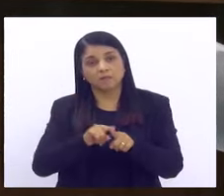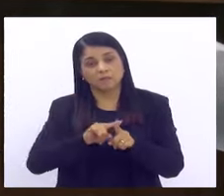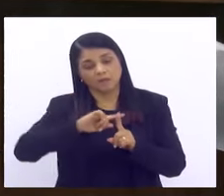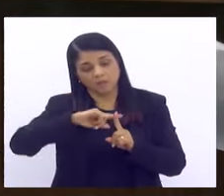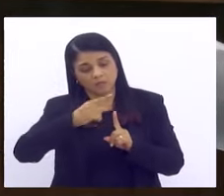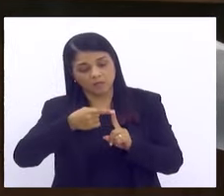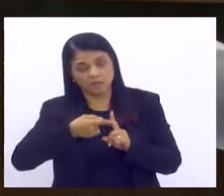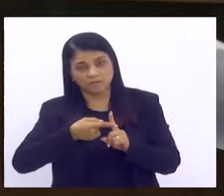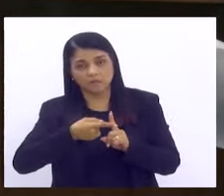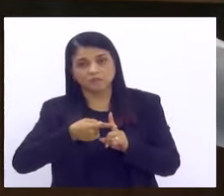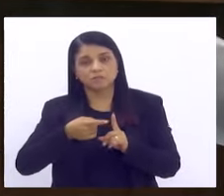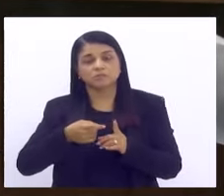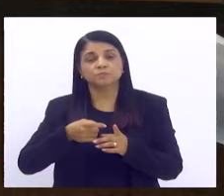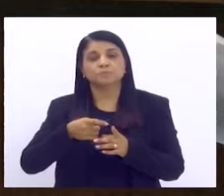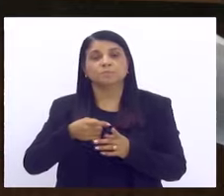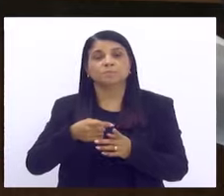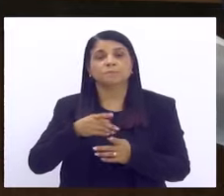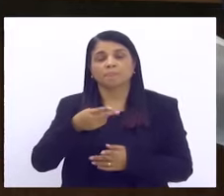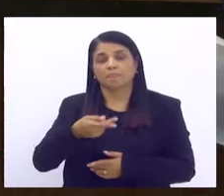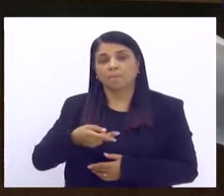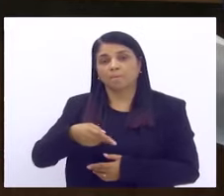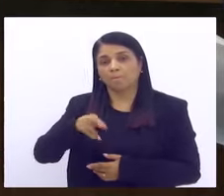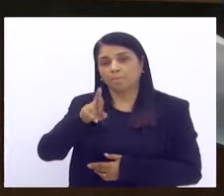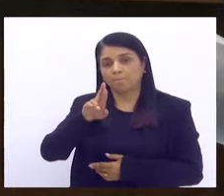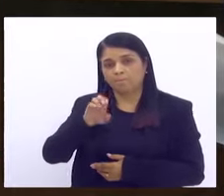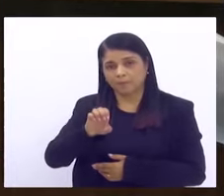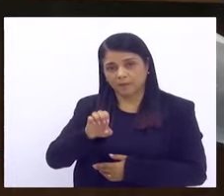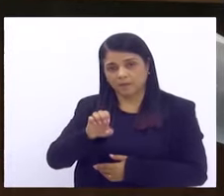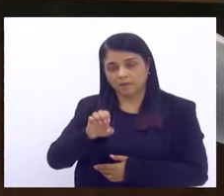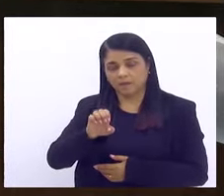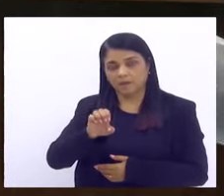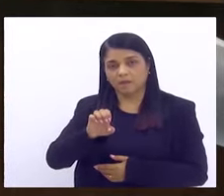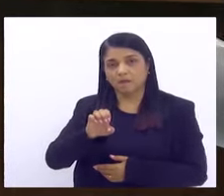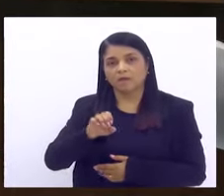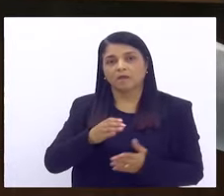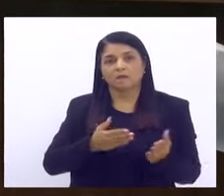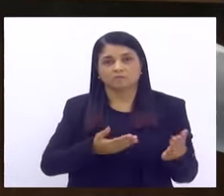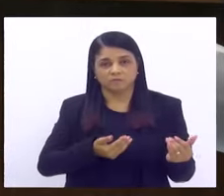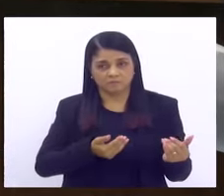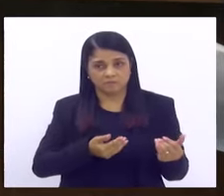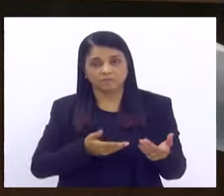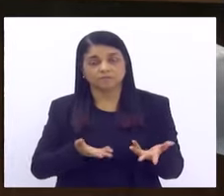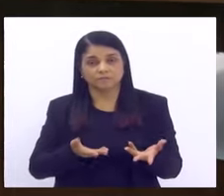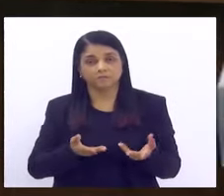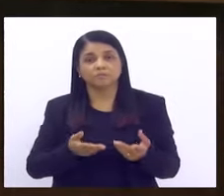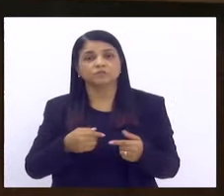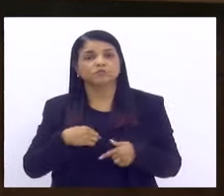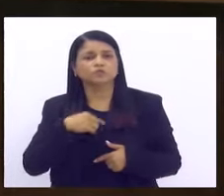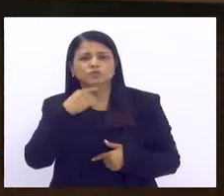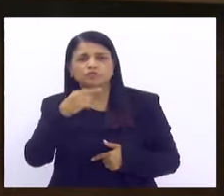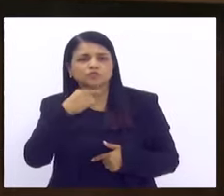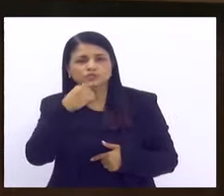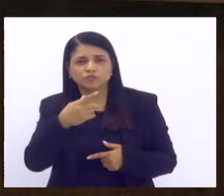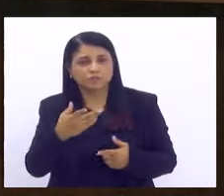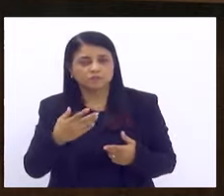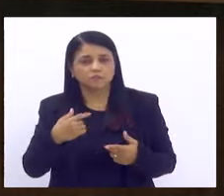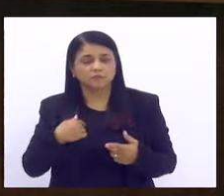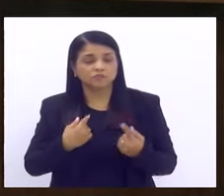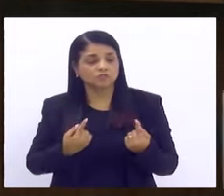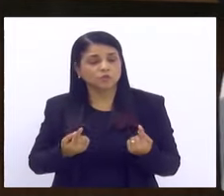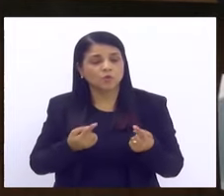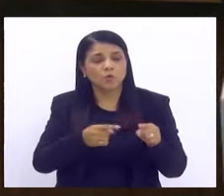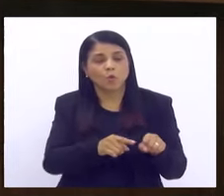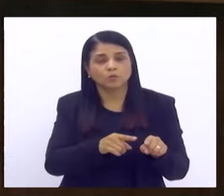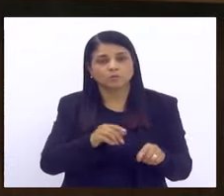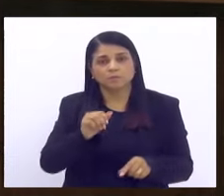Não adianta, deputada Célia Jordão, Vossa Excelência, que é uma humanista, não adianta a gente dizer que a gente é contra a